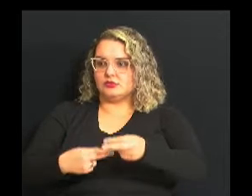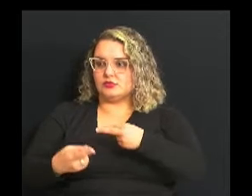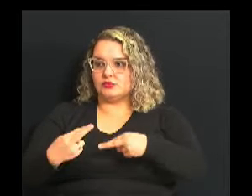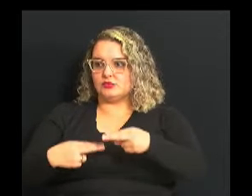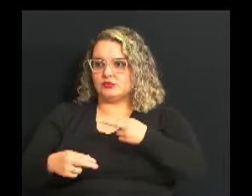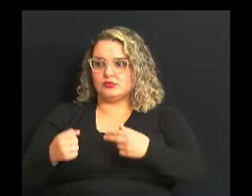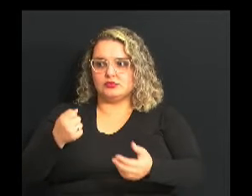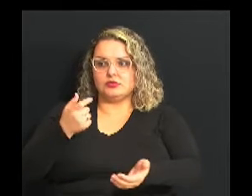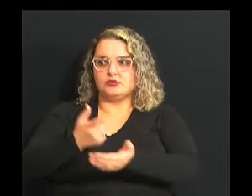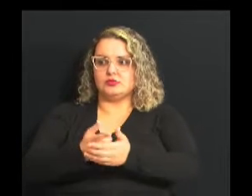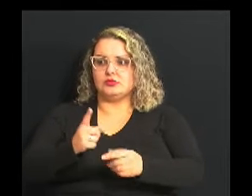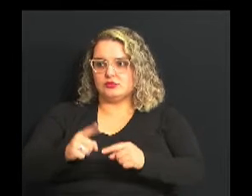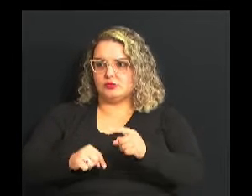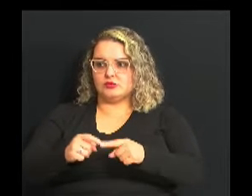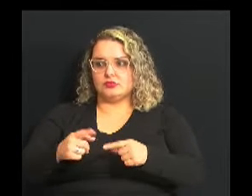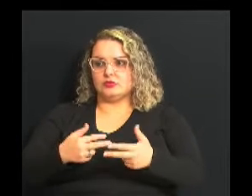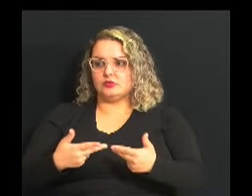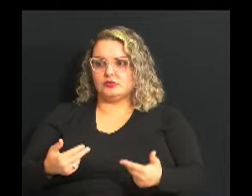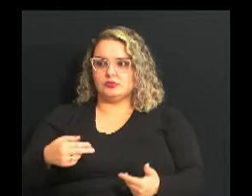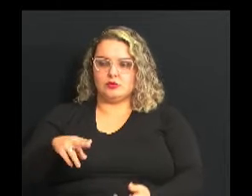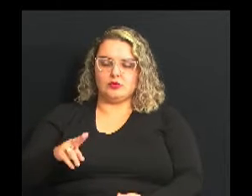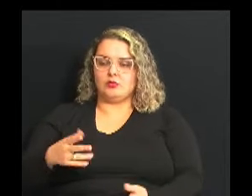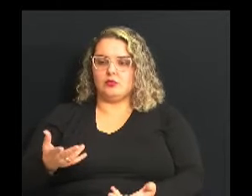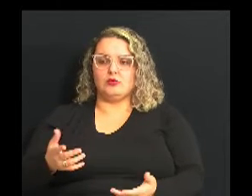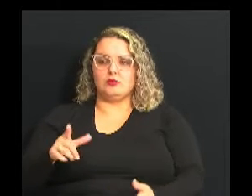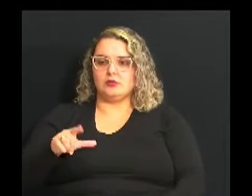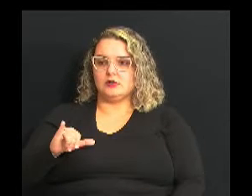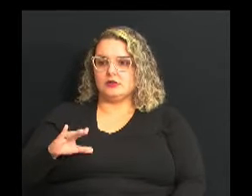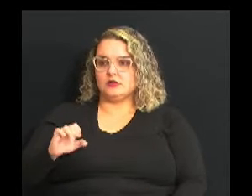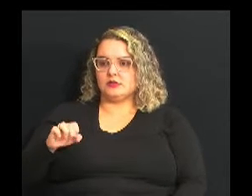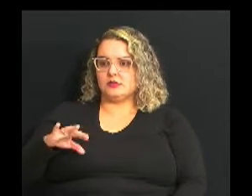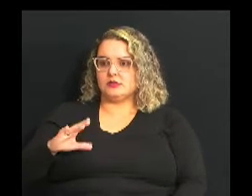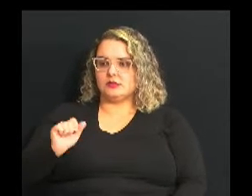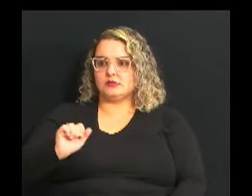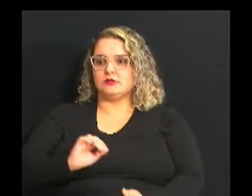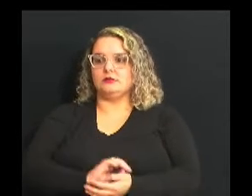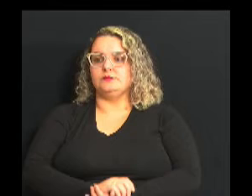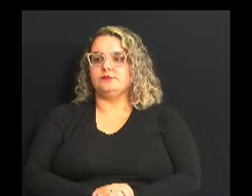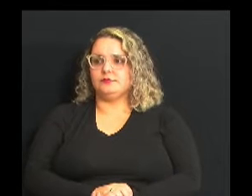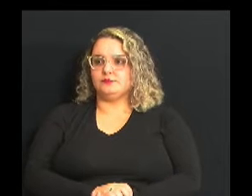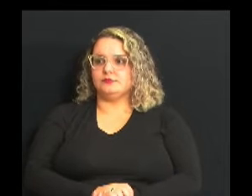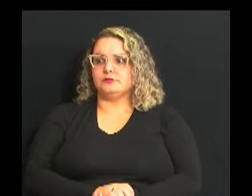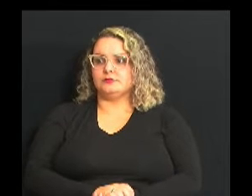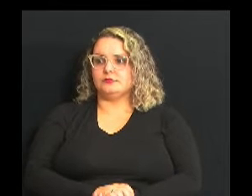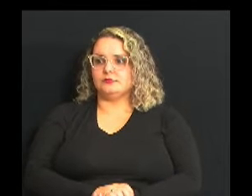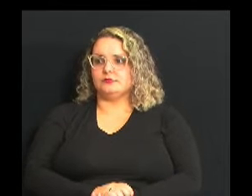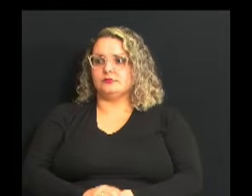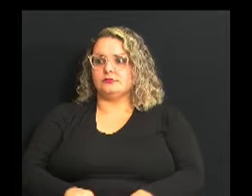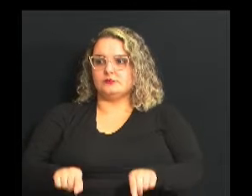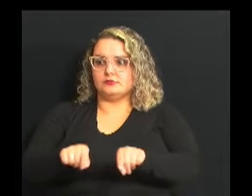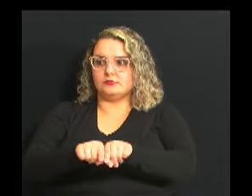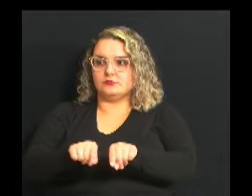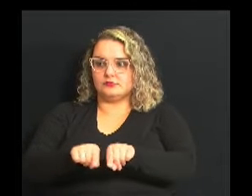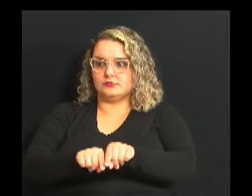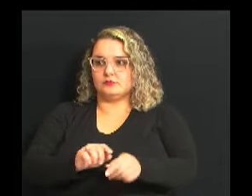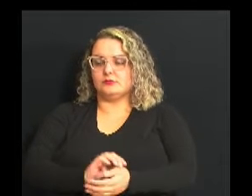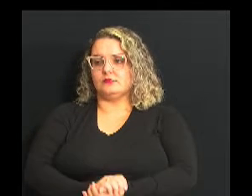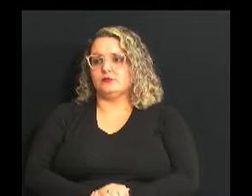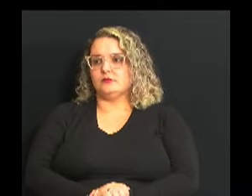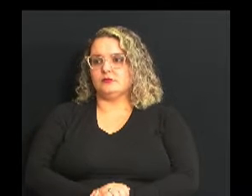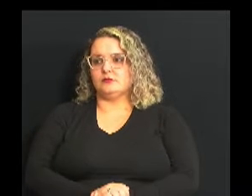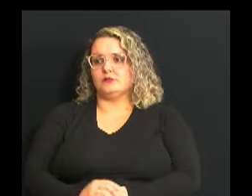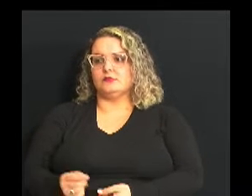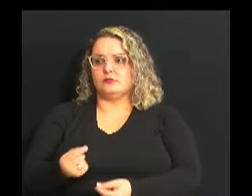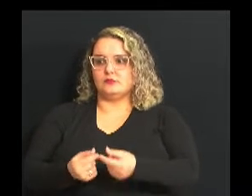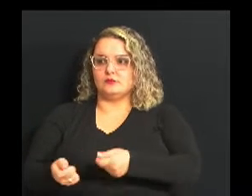de equipamento, ou mesmo licença, né? E também, isso, além de gerar economia, né,